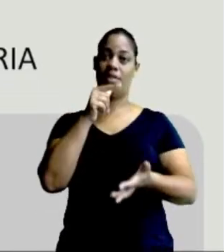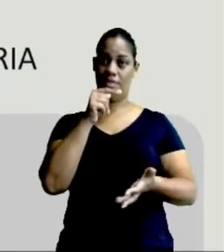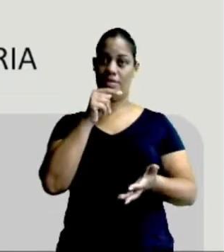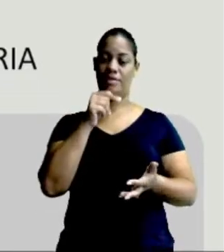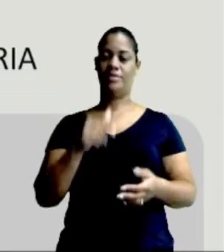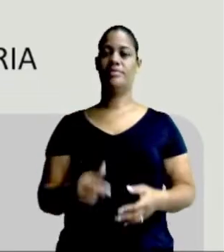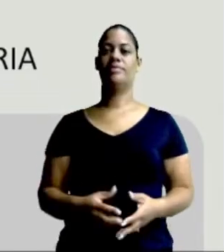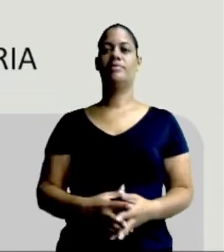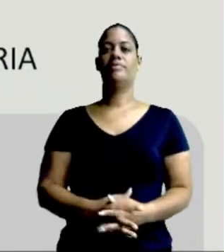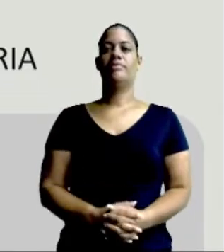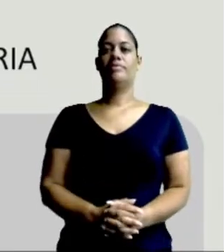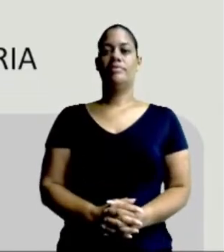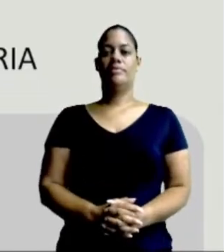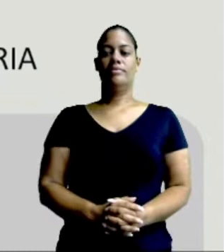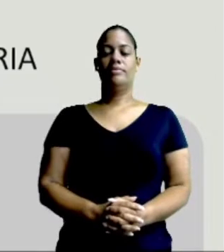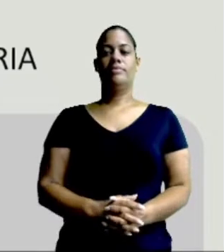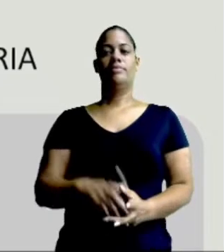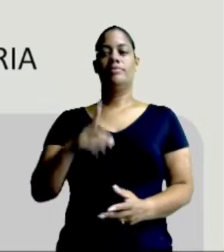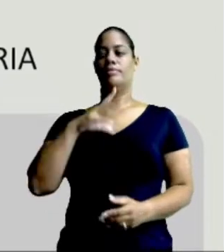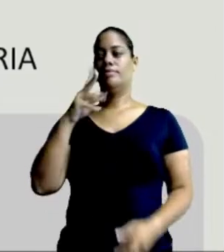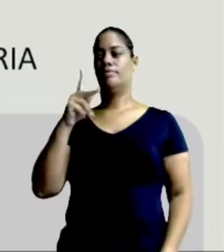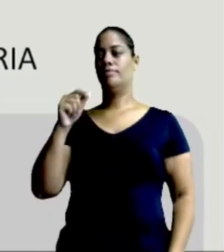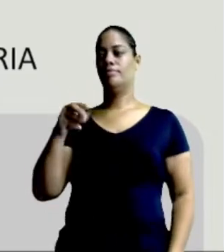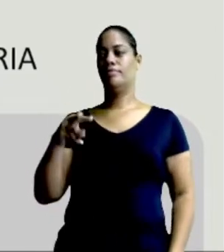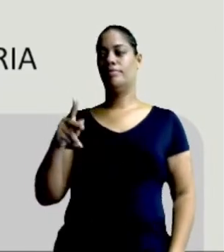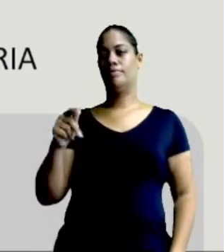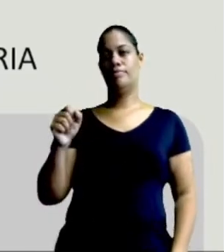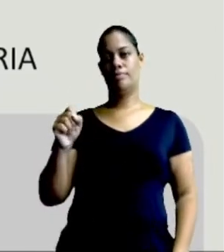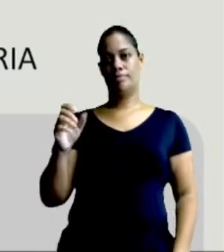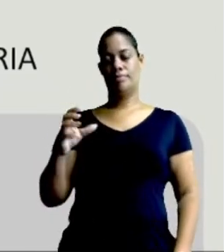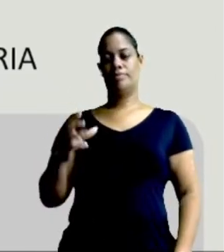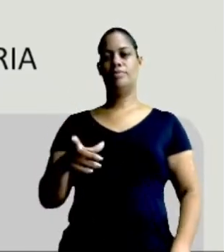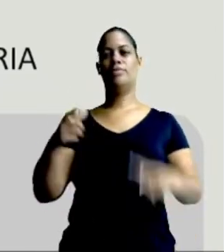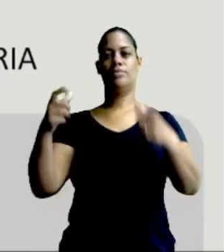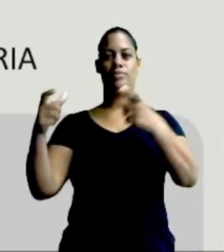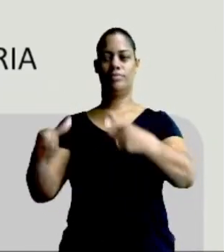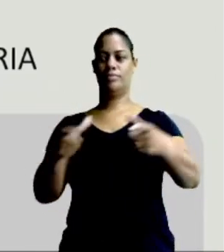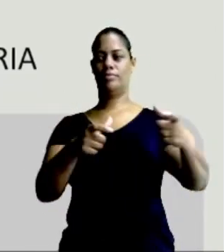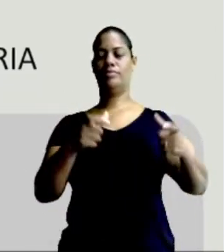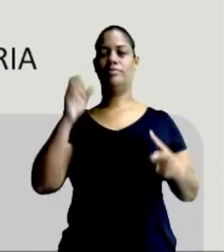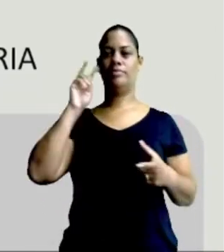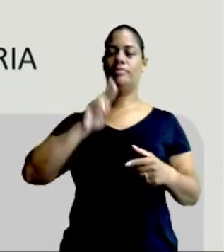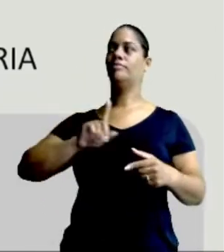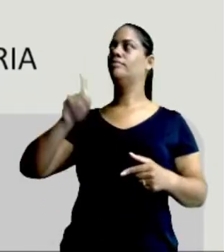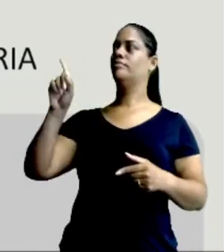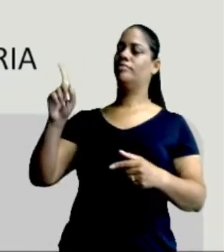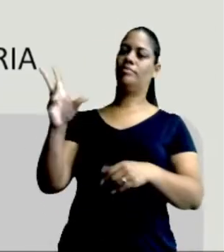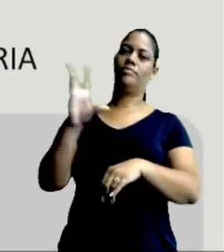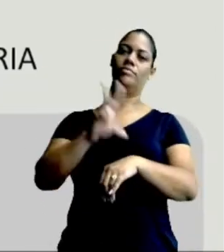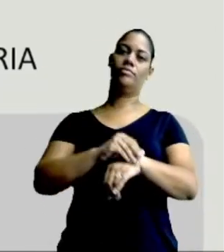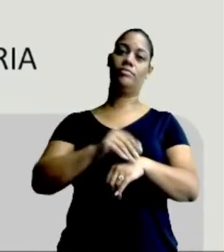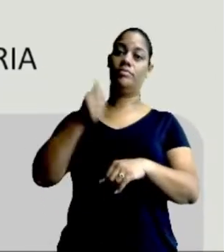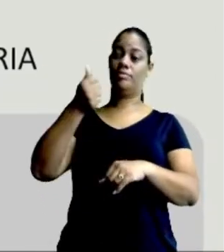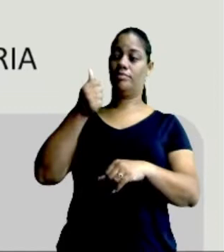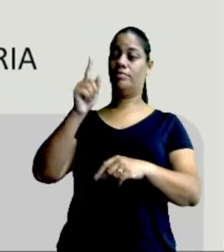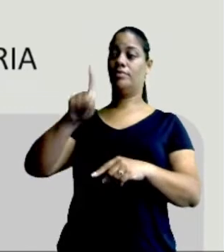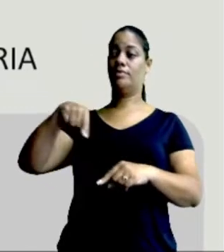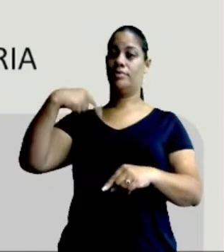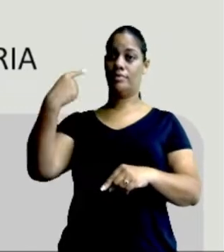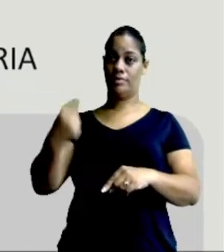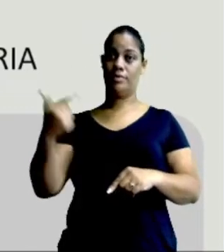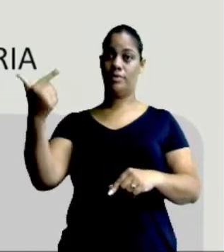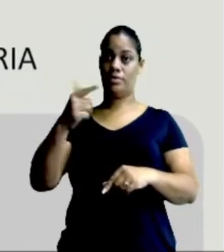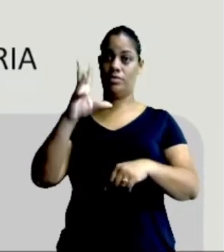inverno. E aí nós temos os pampas, que são esses campos, né, que você está vendo na primeira imagem, e as